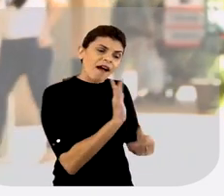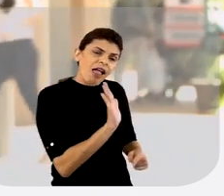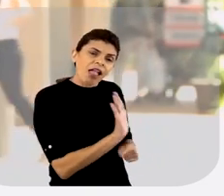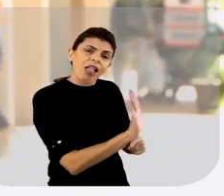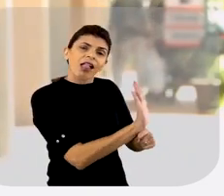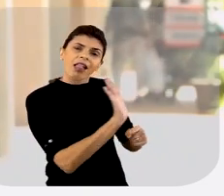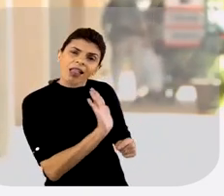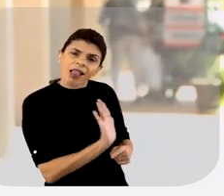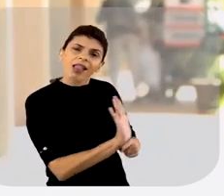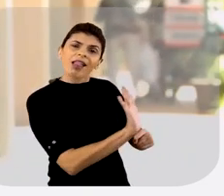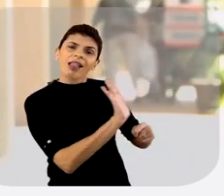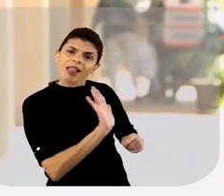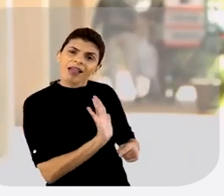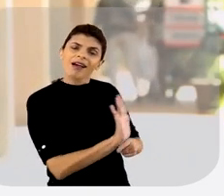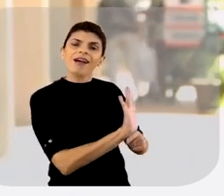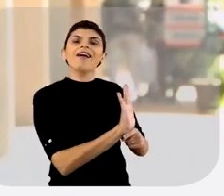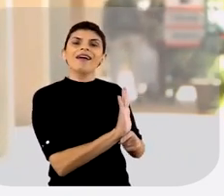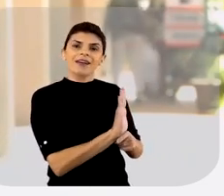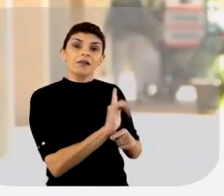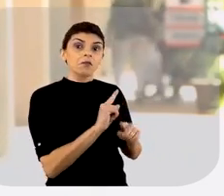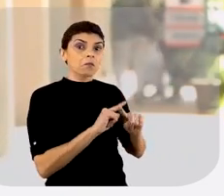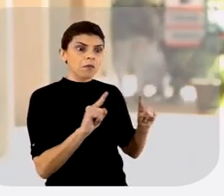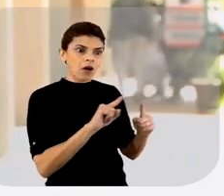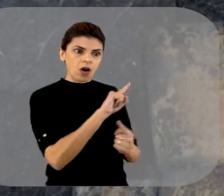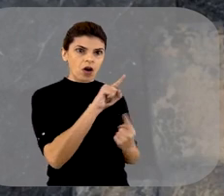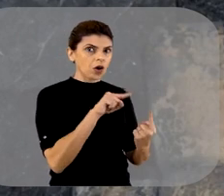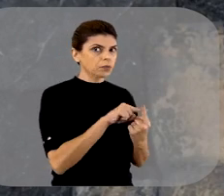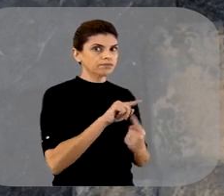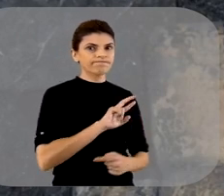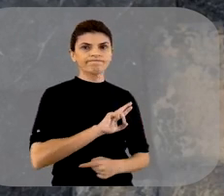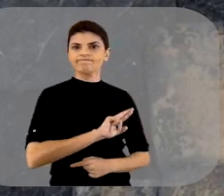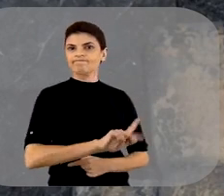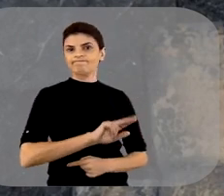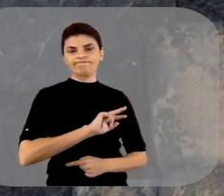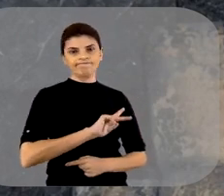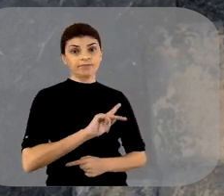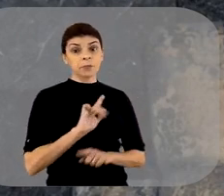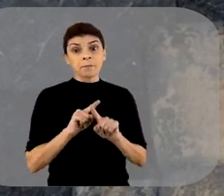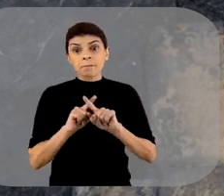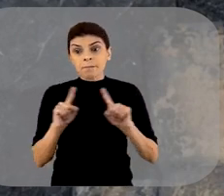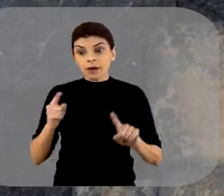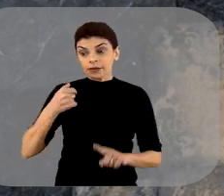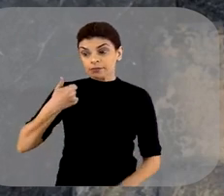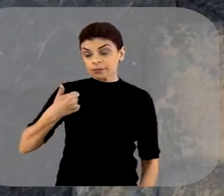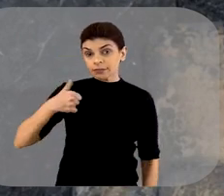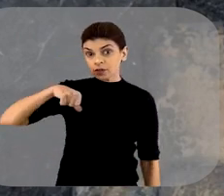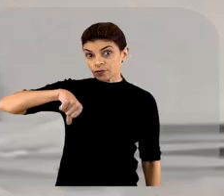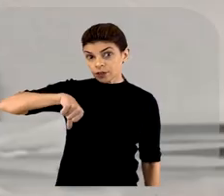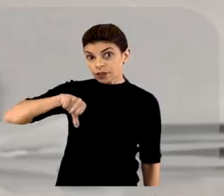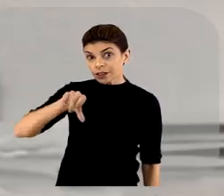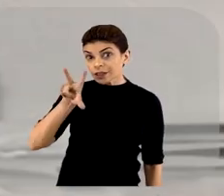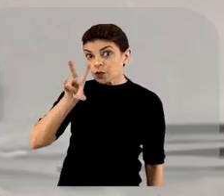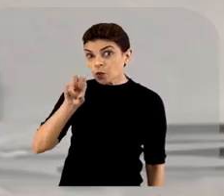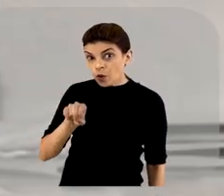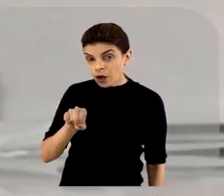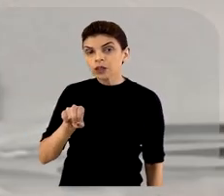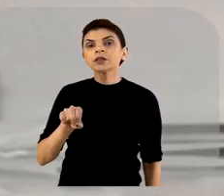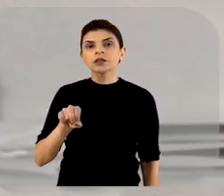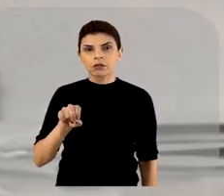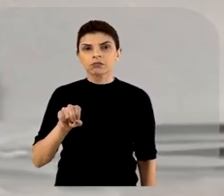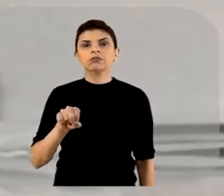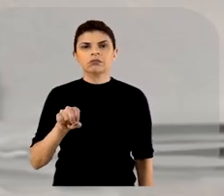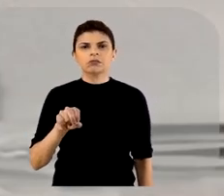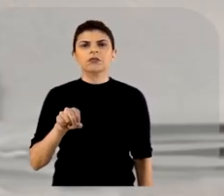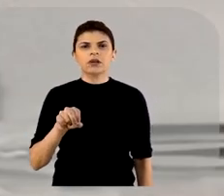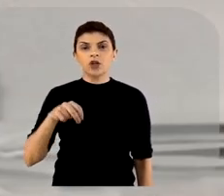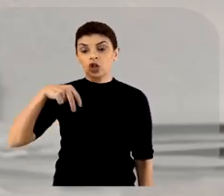assistência, né, mas a finalidade não era essa. Só na década de 50, o Noel Núteus,